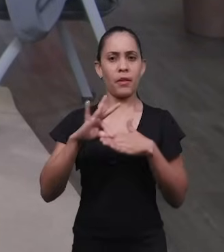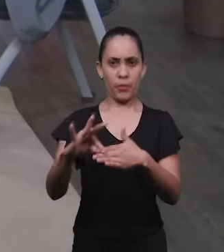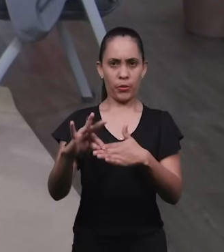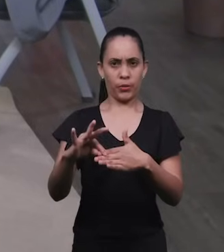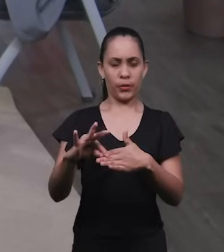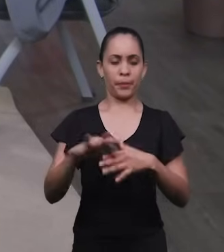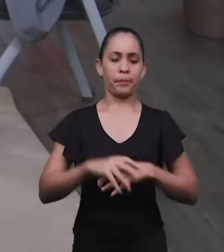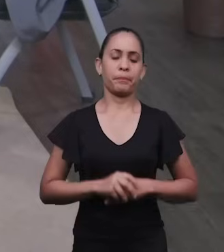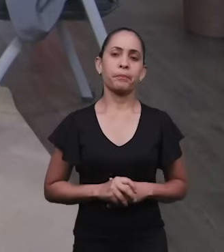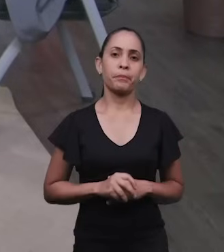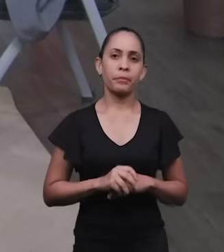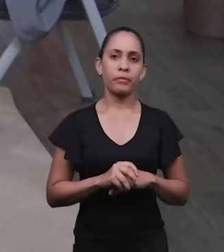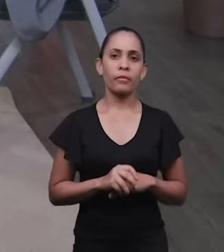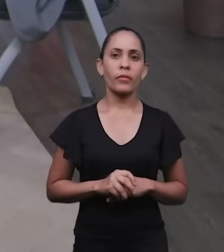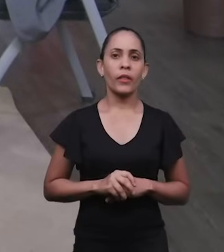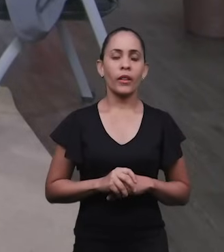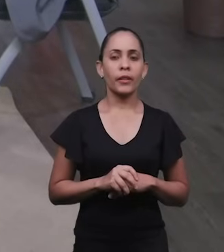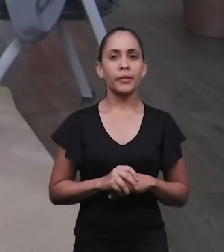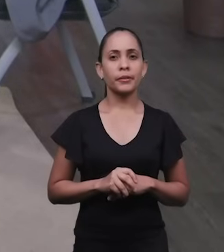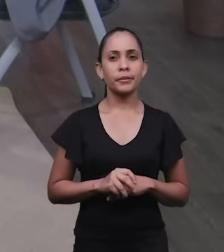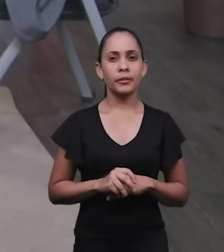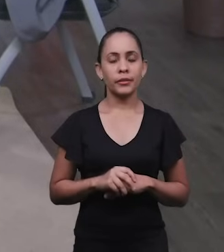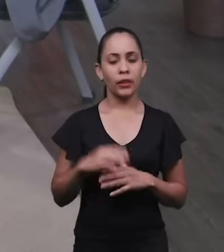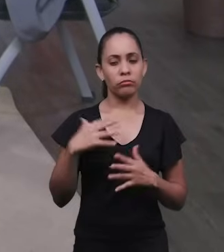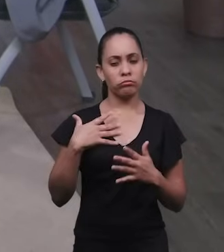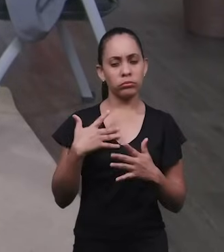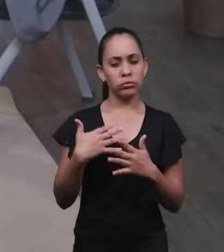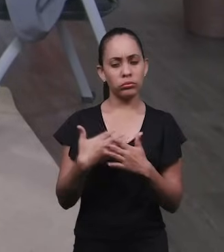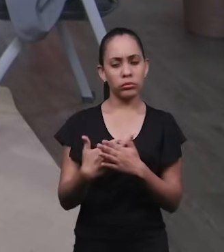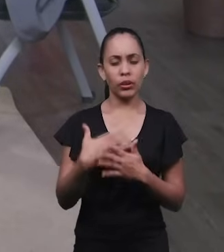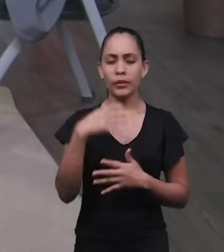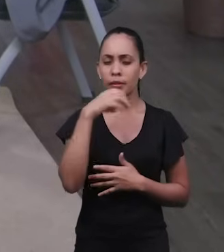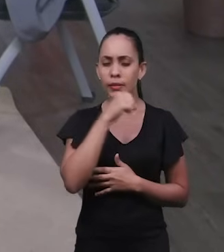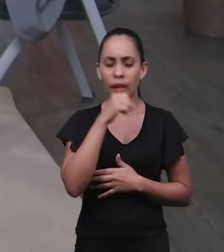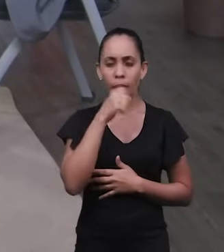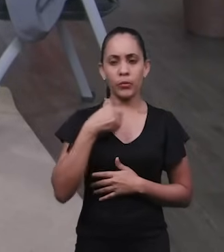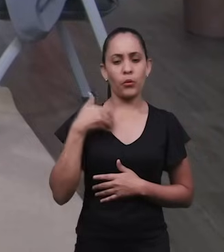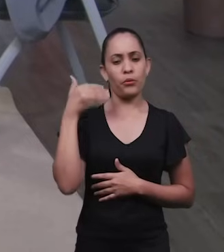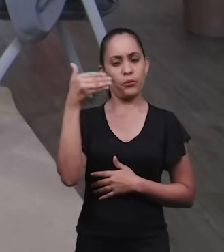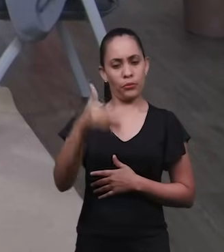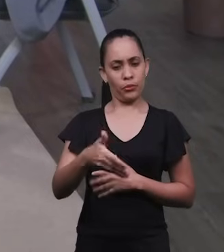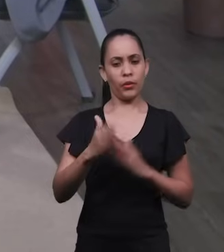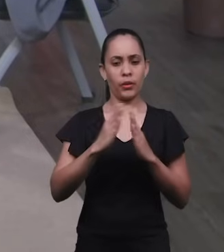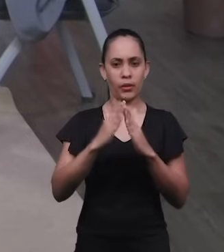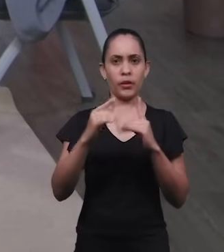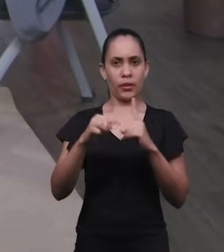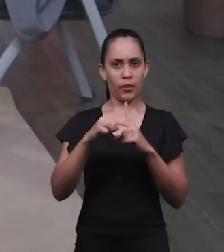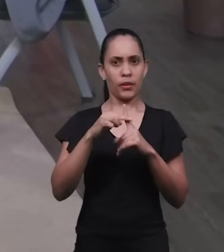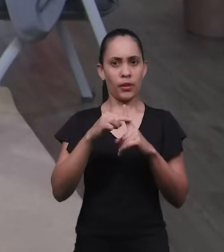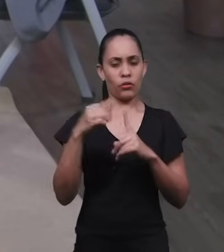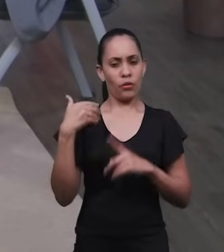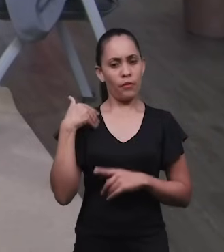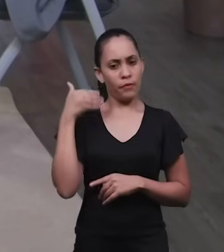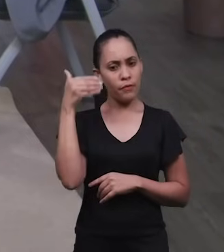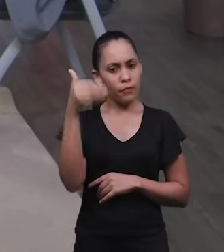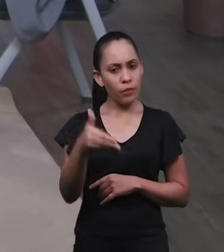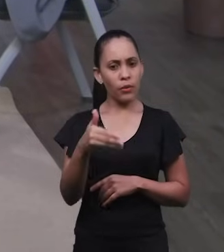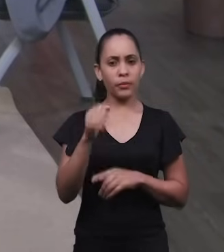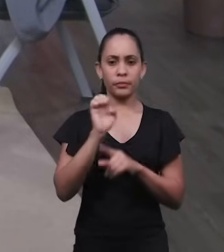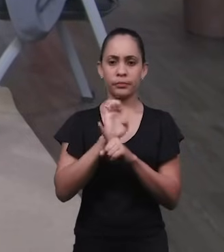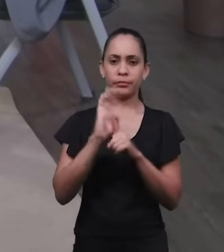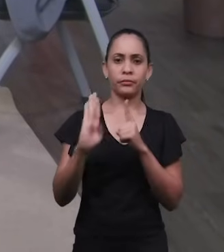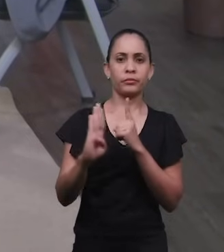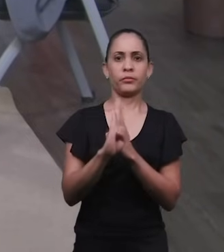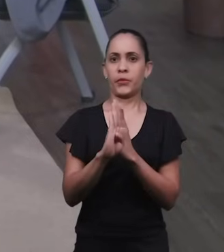me conduzir. Glória a Jesus. E pastor, naqueles dias, no sábado eu fui na igreja e eu fui convidado para ir